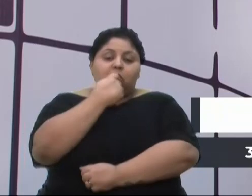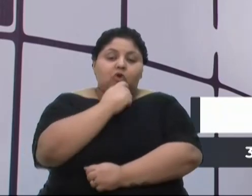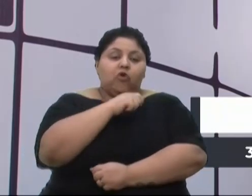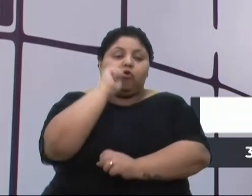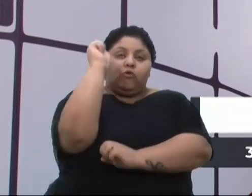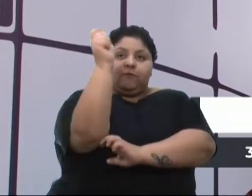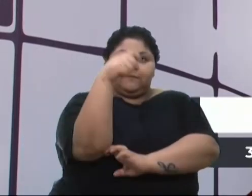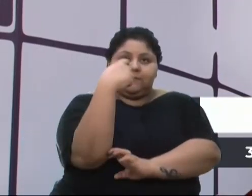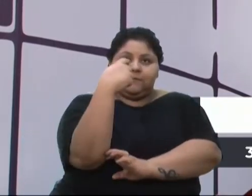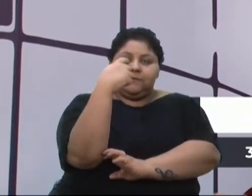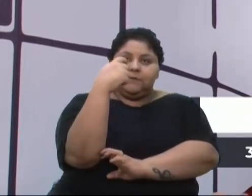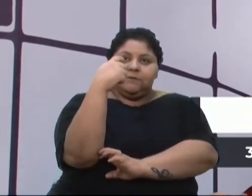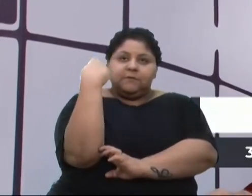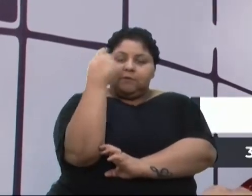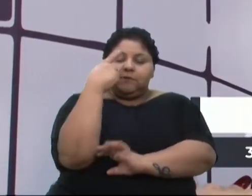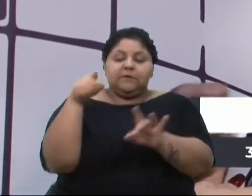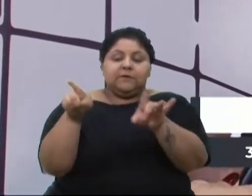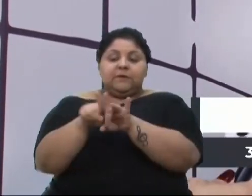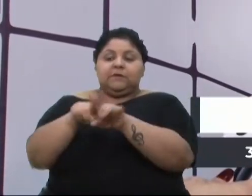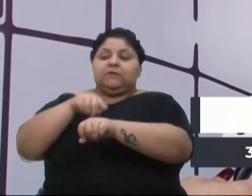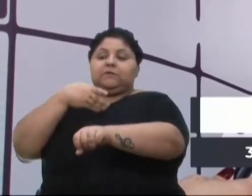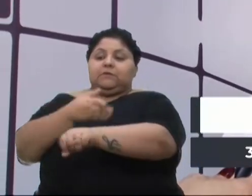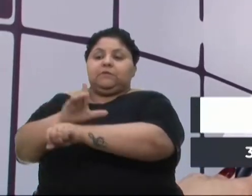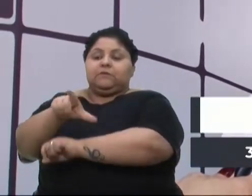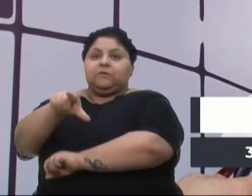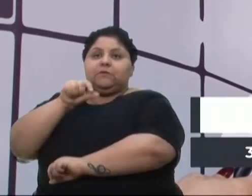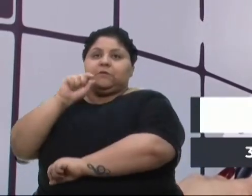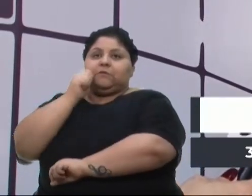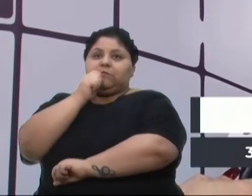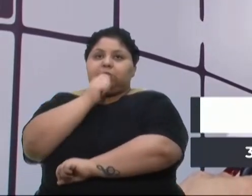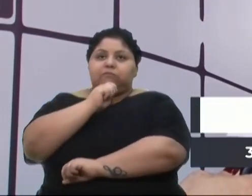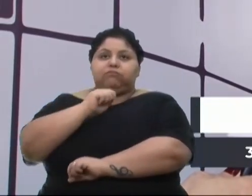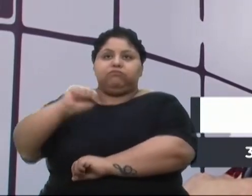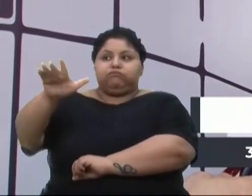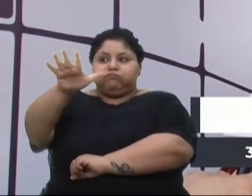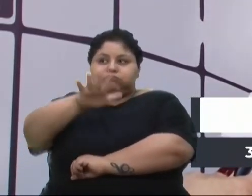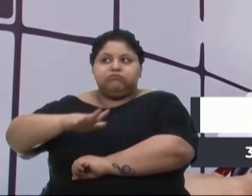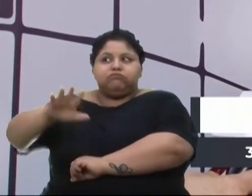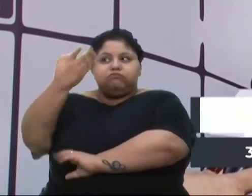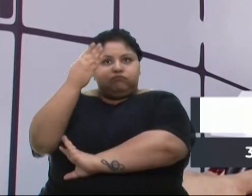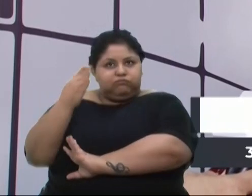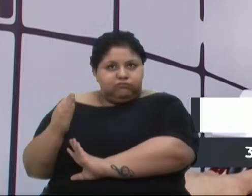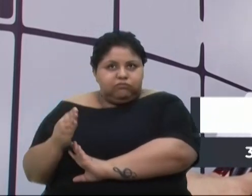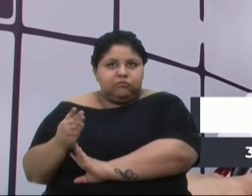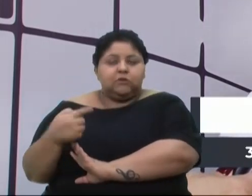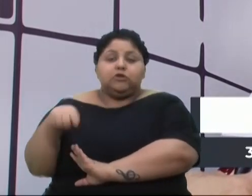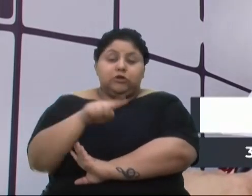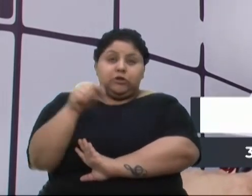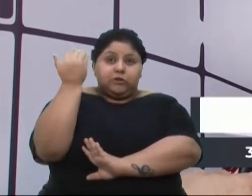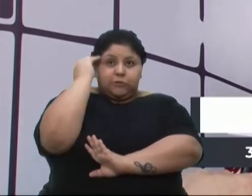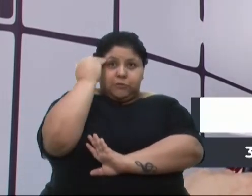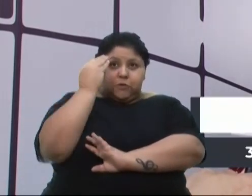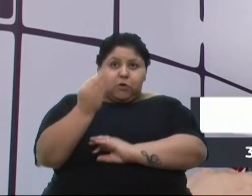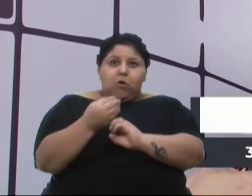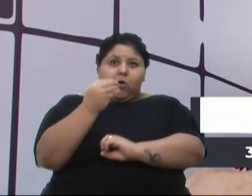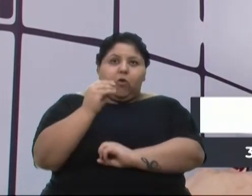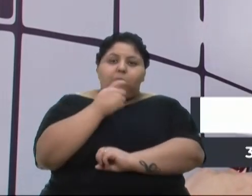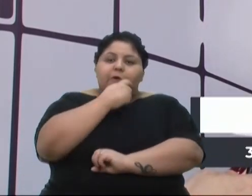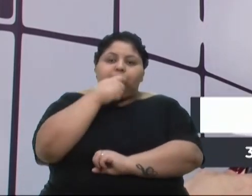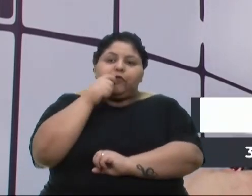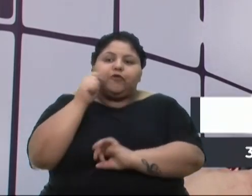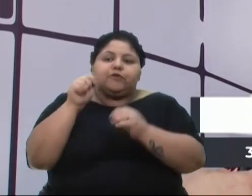e participar das decisões da odontologia a nível nacional. Nós sabemos o quanto a odontologia